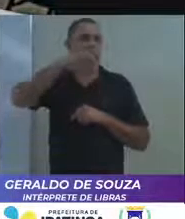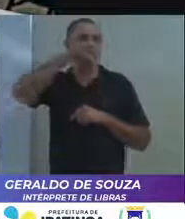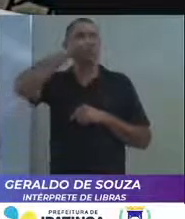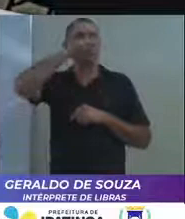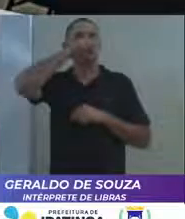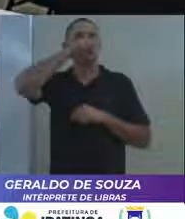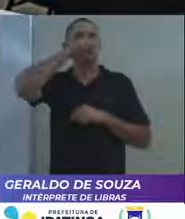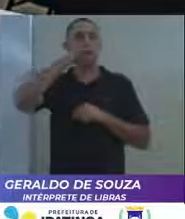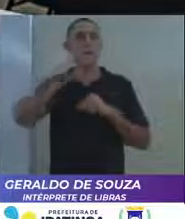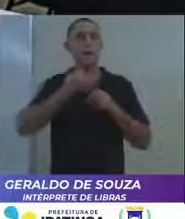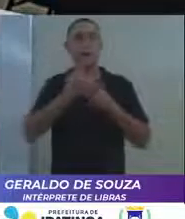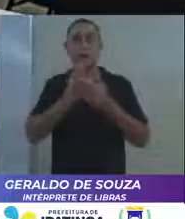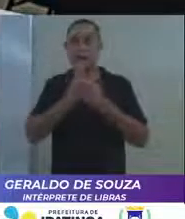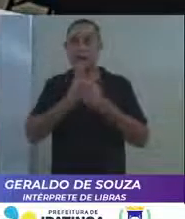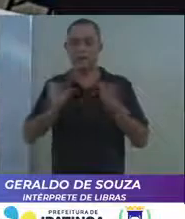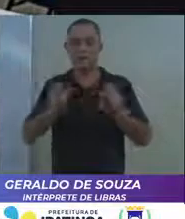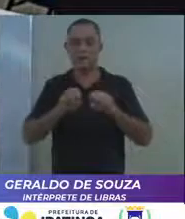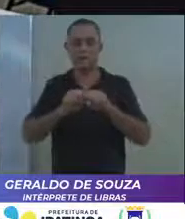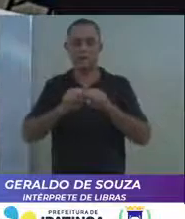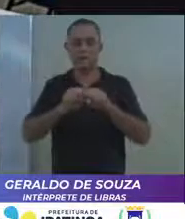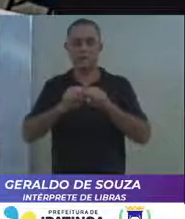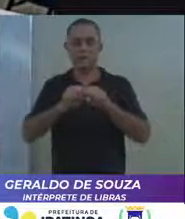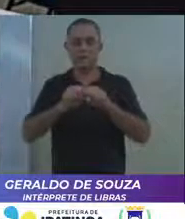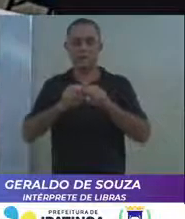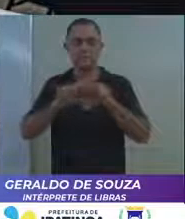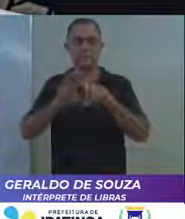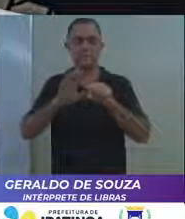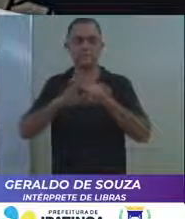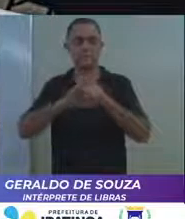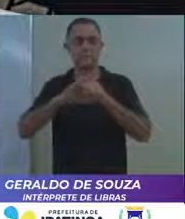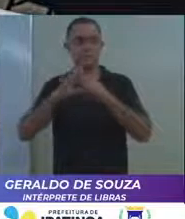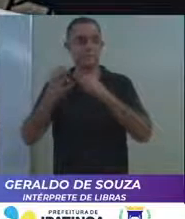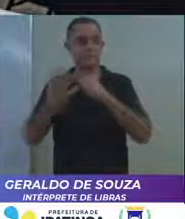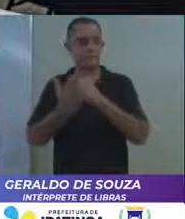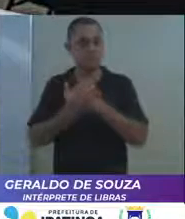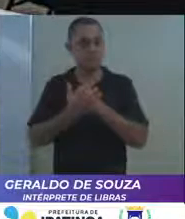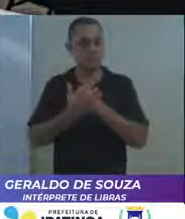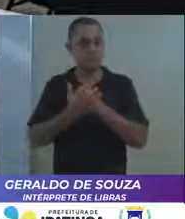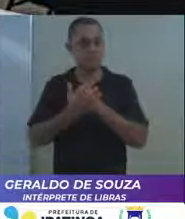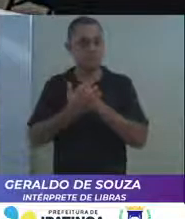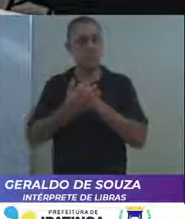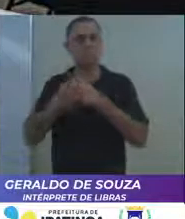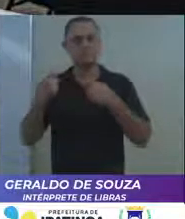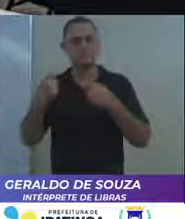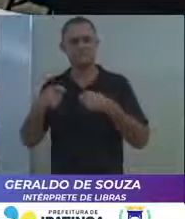COVID, as queixas respiratórias, elas se mantêm. Então,